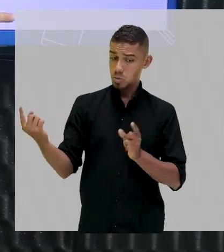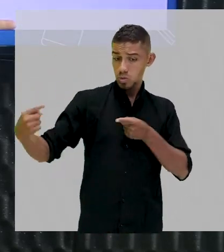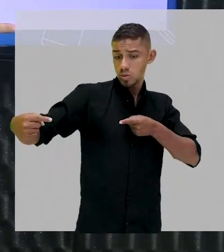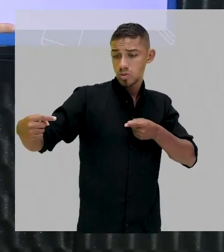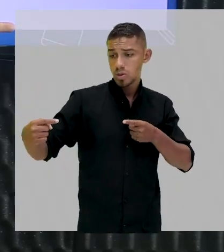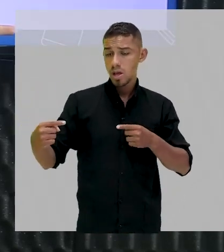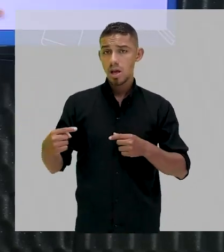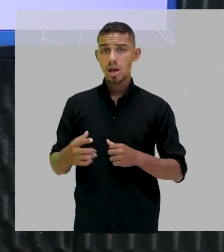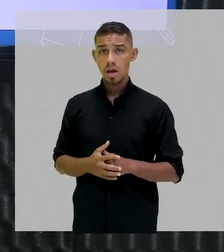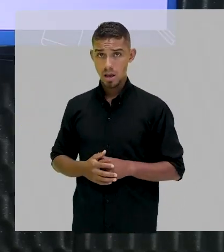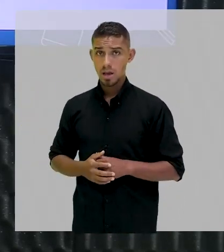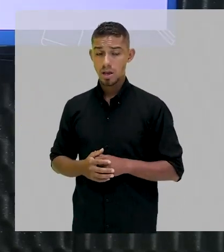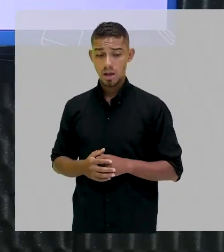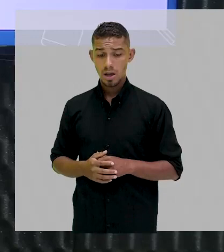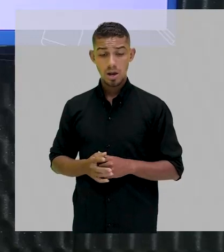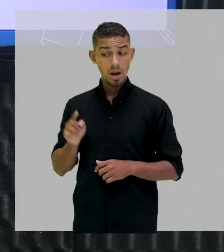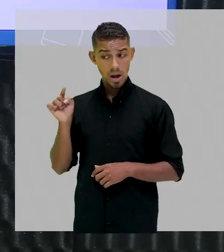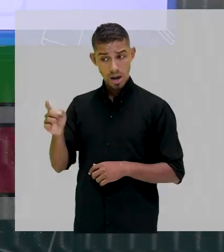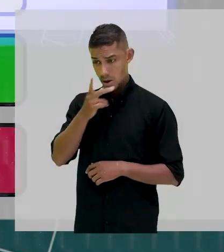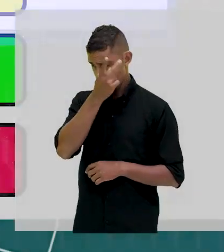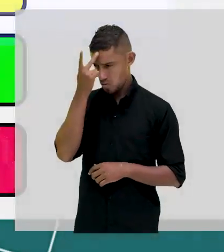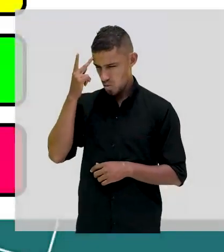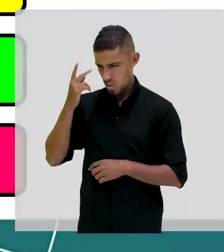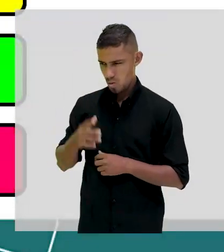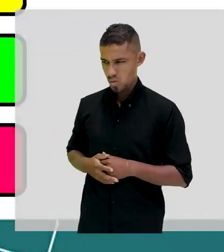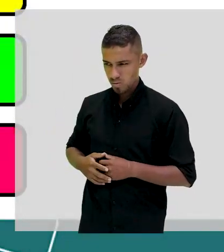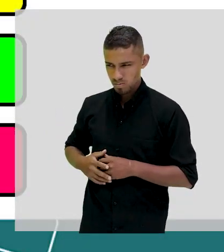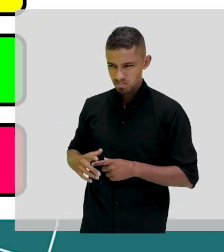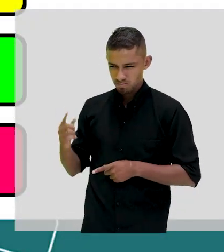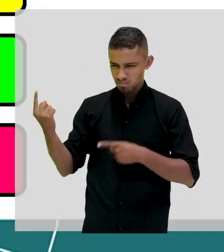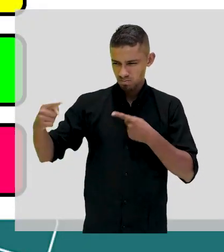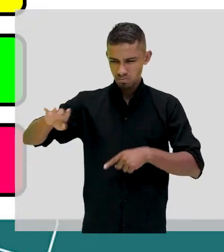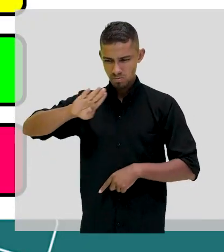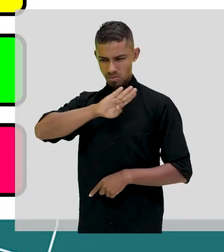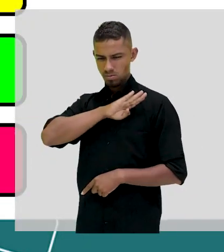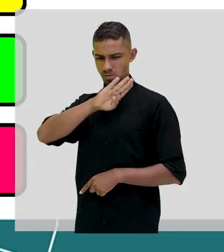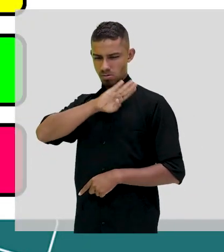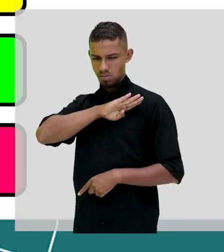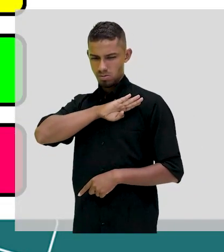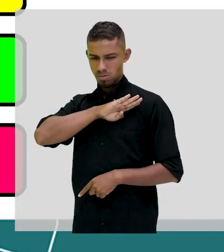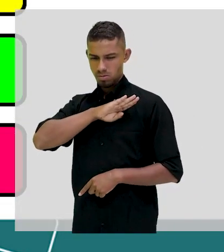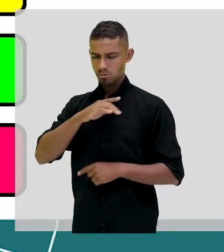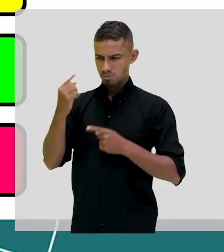de guerra. Em 1918, ele foi considerado inimigo de guerra.